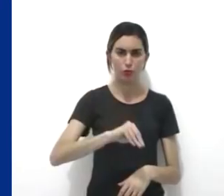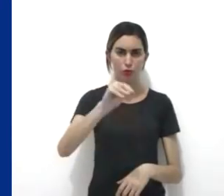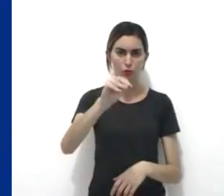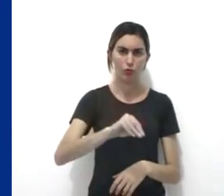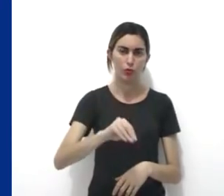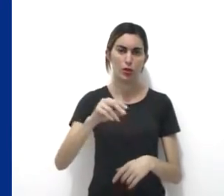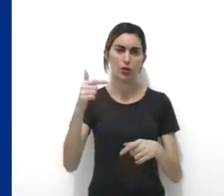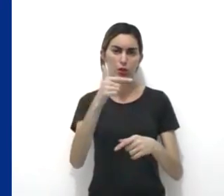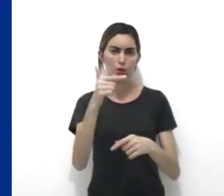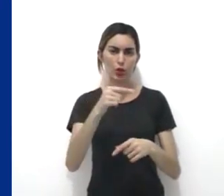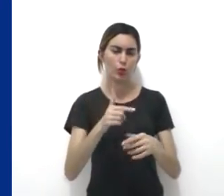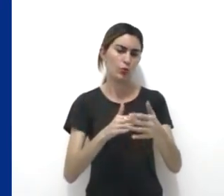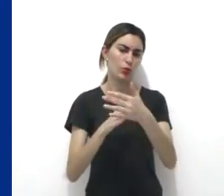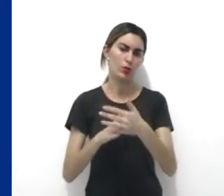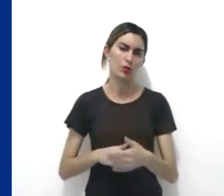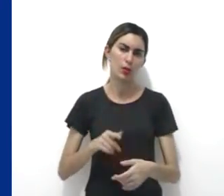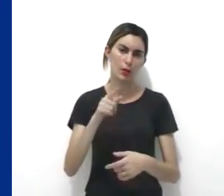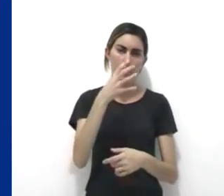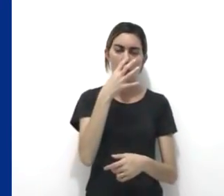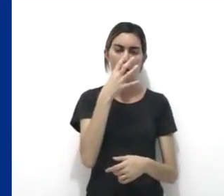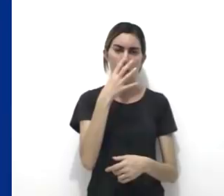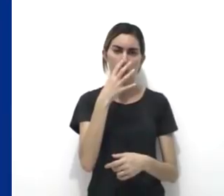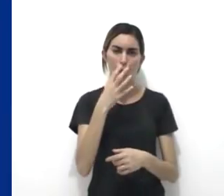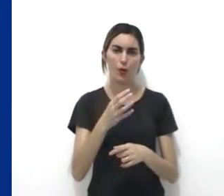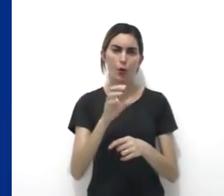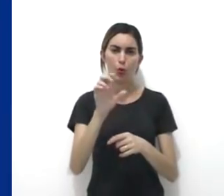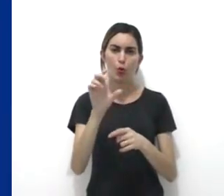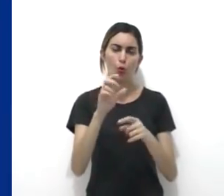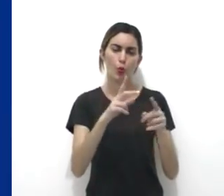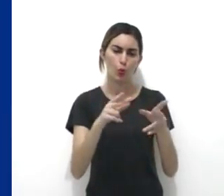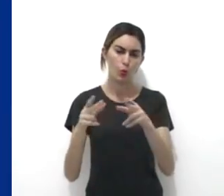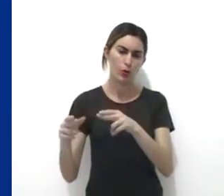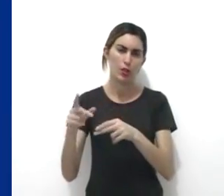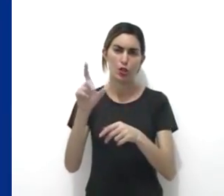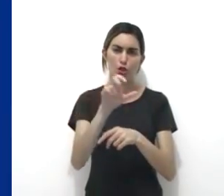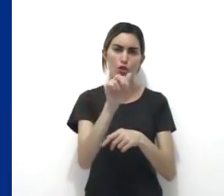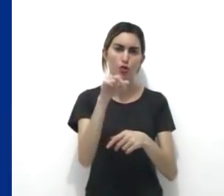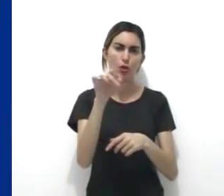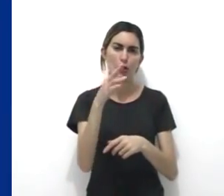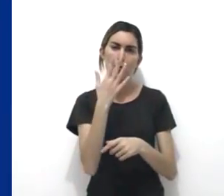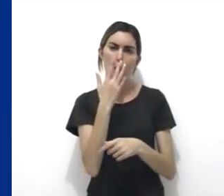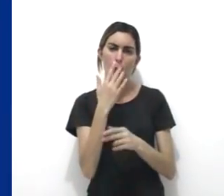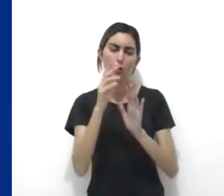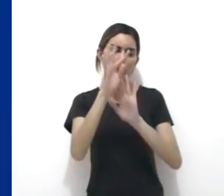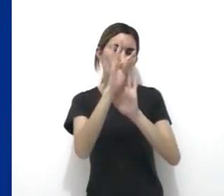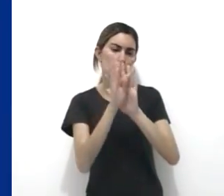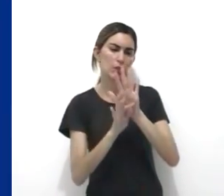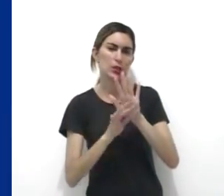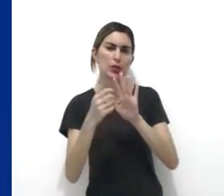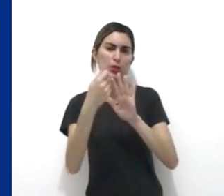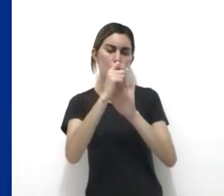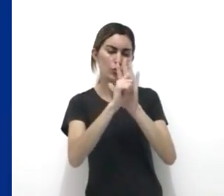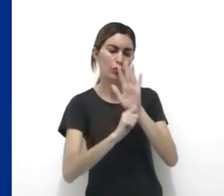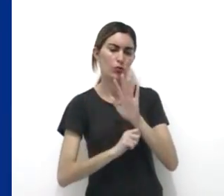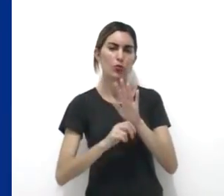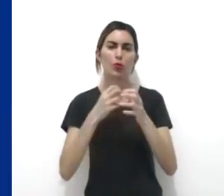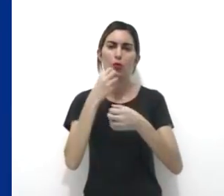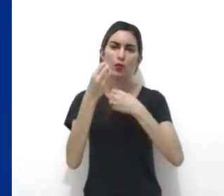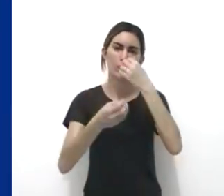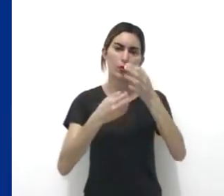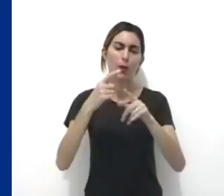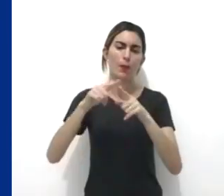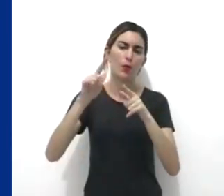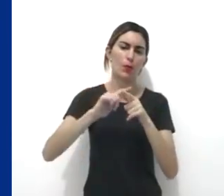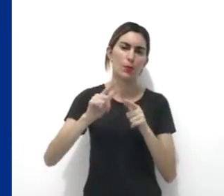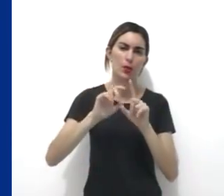xadrez. Segundo desafio, assista ao curta Xadrez das Cores e construa um texto dissertativo acerca